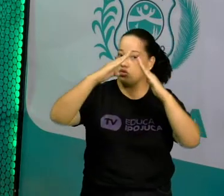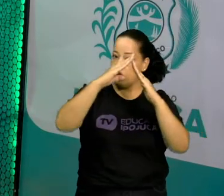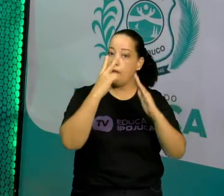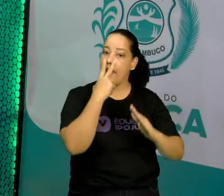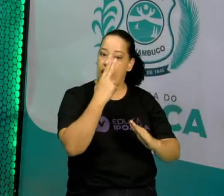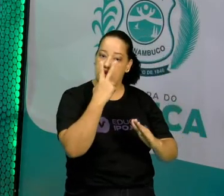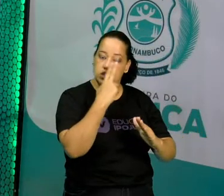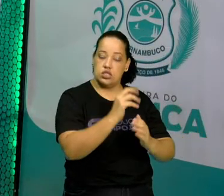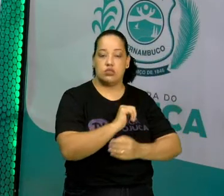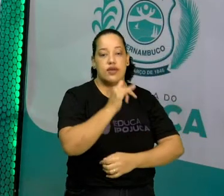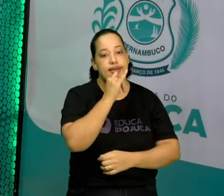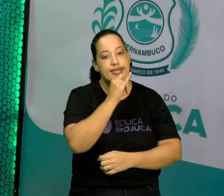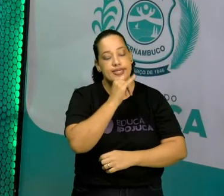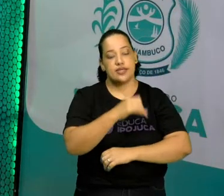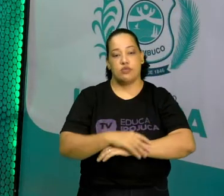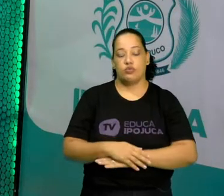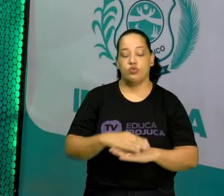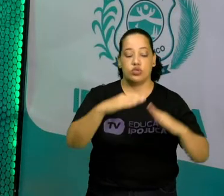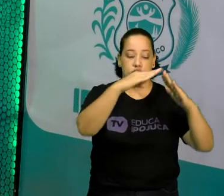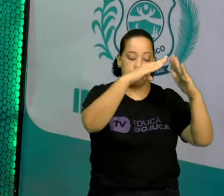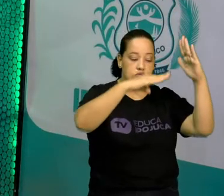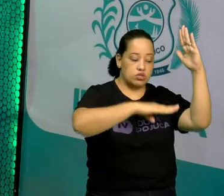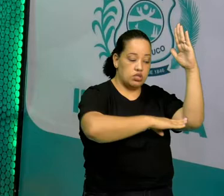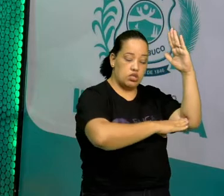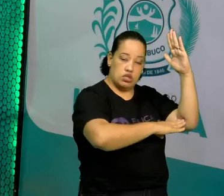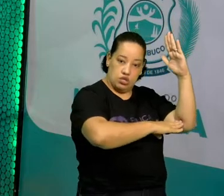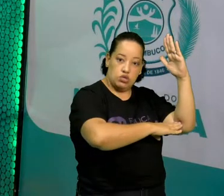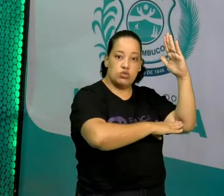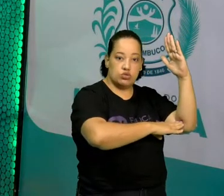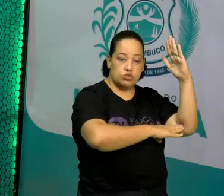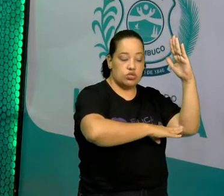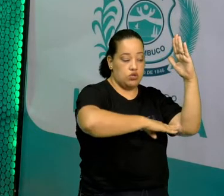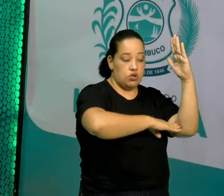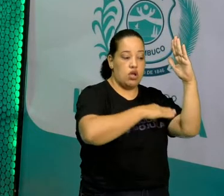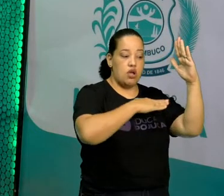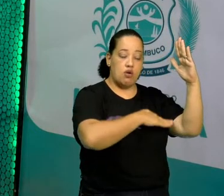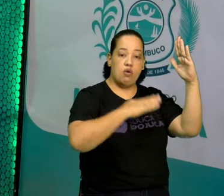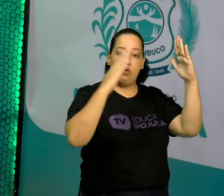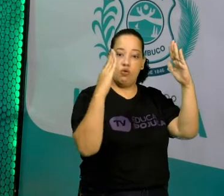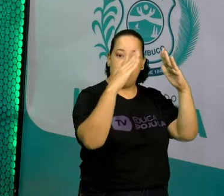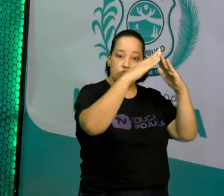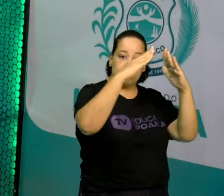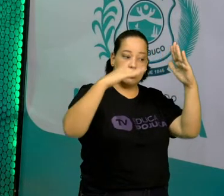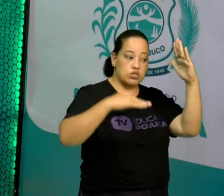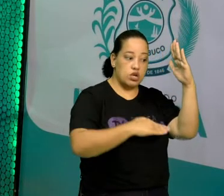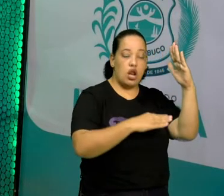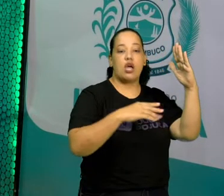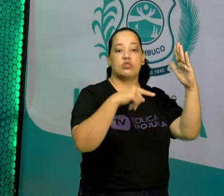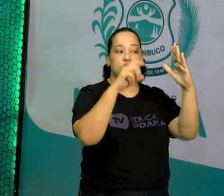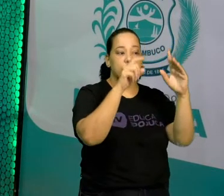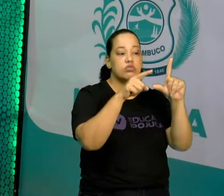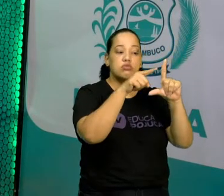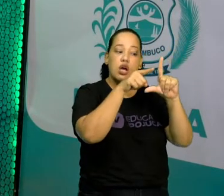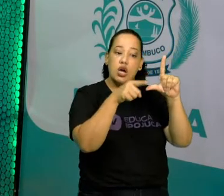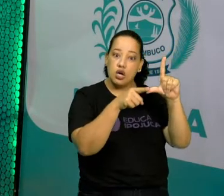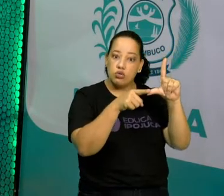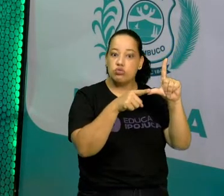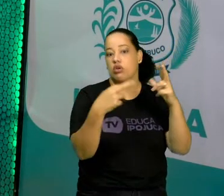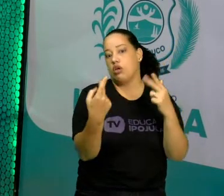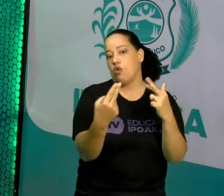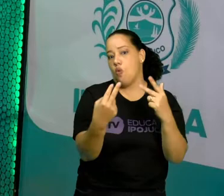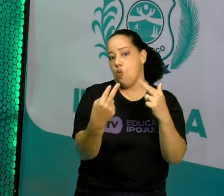dois triângulos são congruentes em seus lados e em seus ângulos correspondentes são iguais